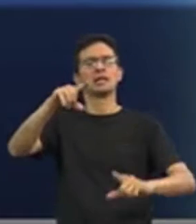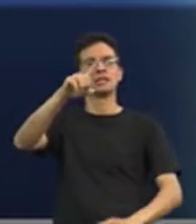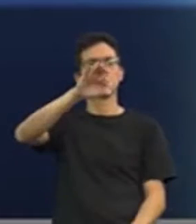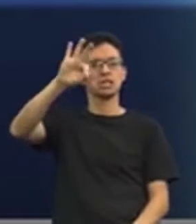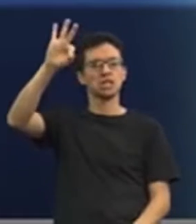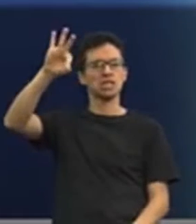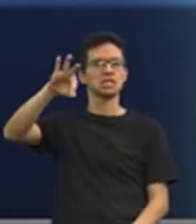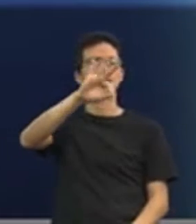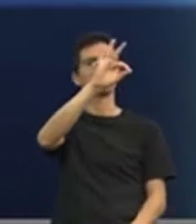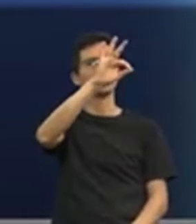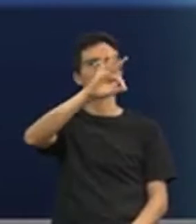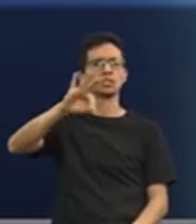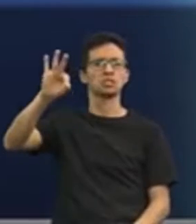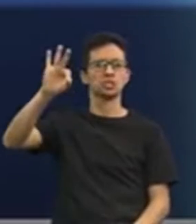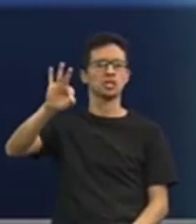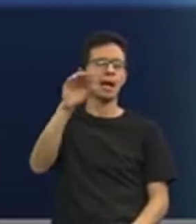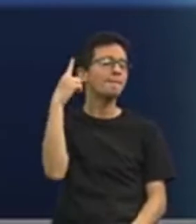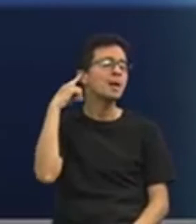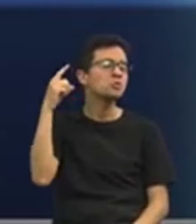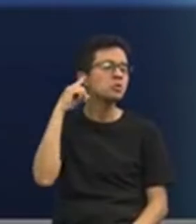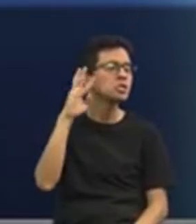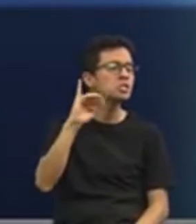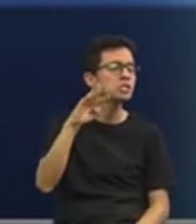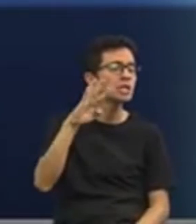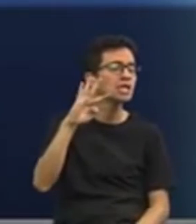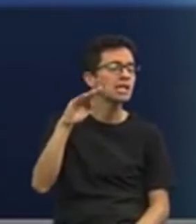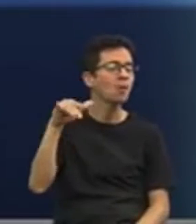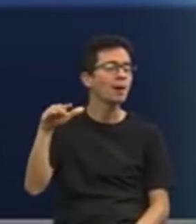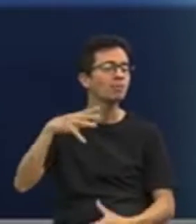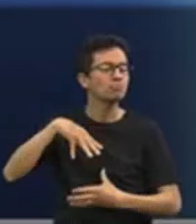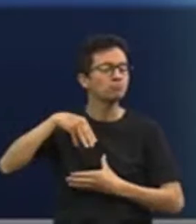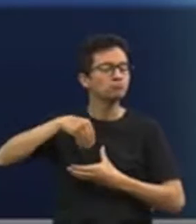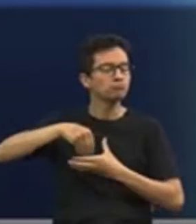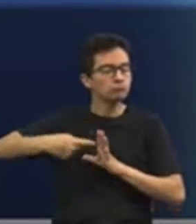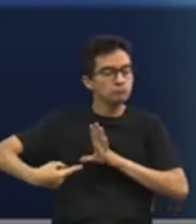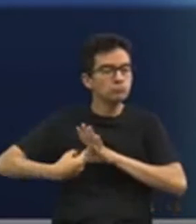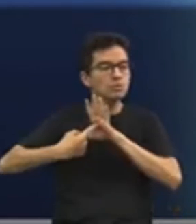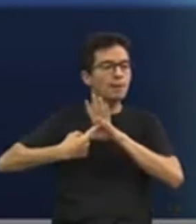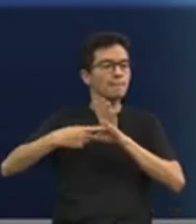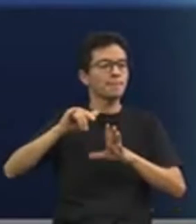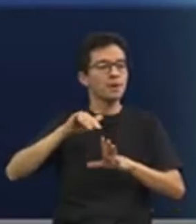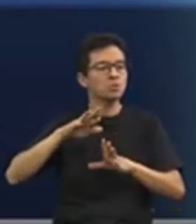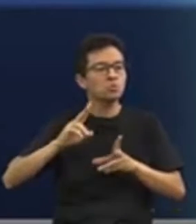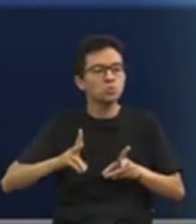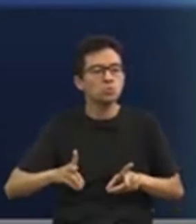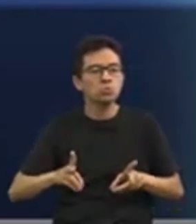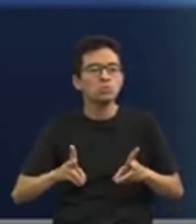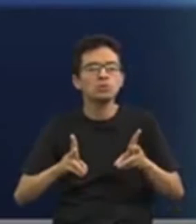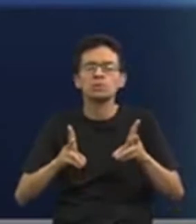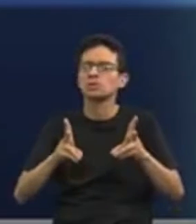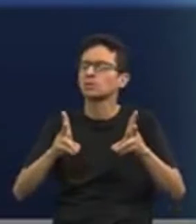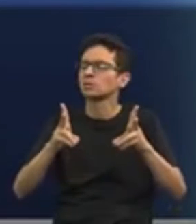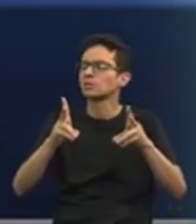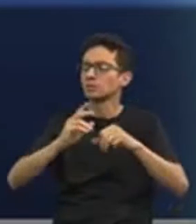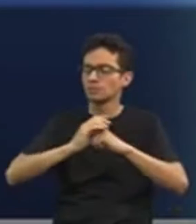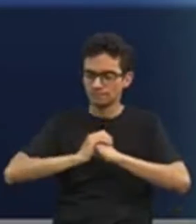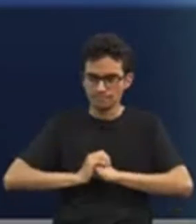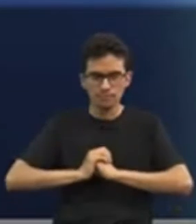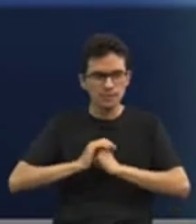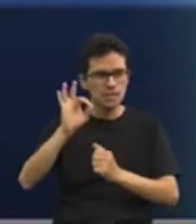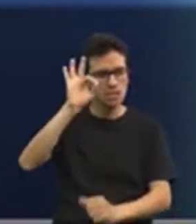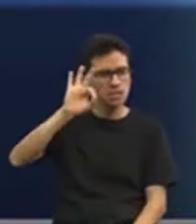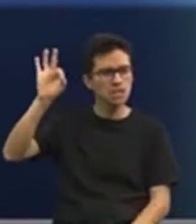tic-tac tic-tac seria minha alma interior como um piparote continuou da eternidade Ball